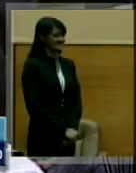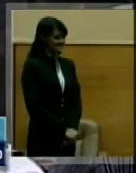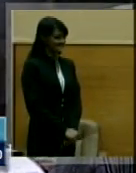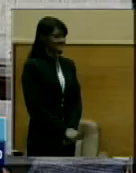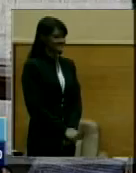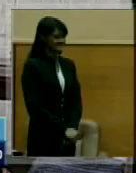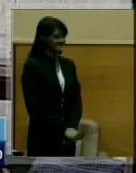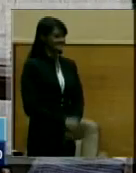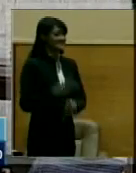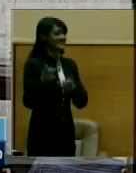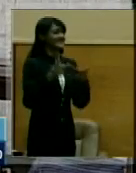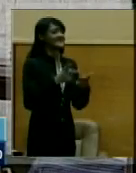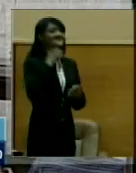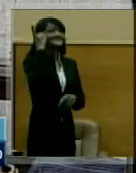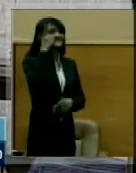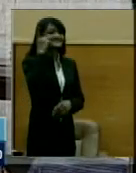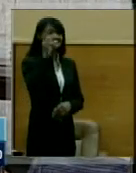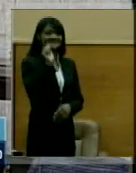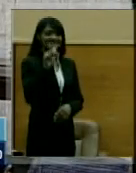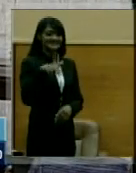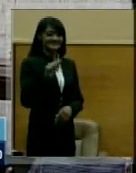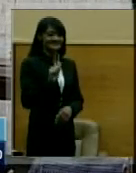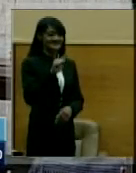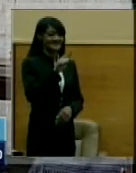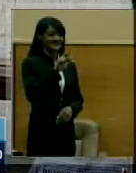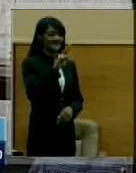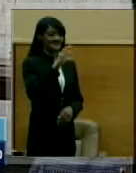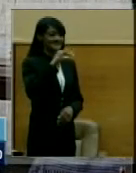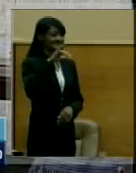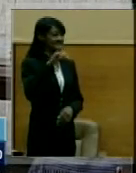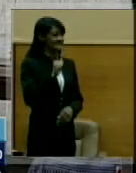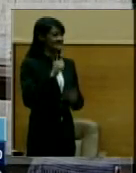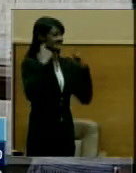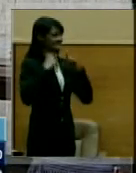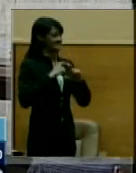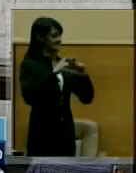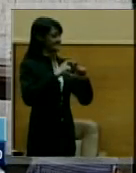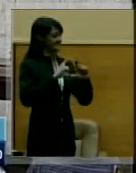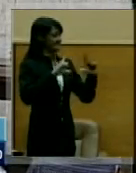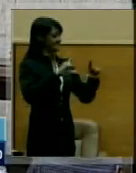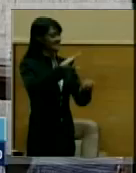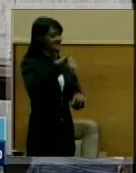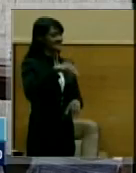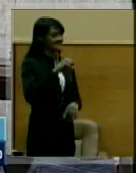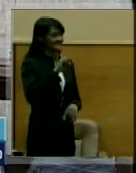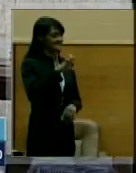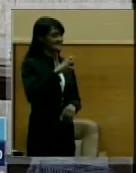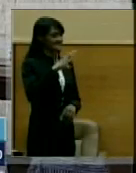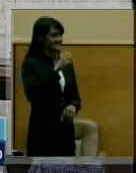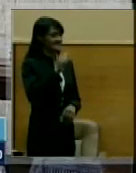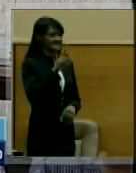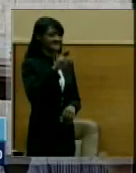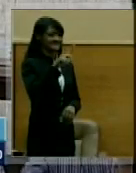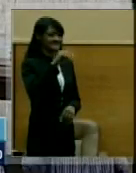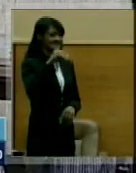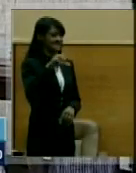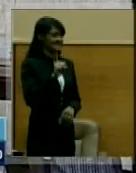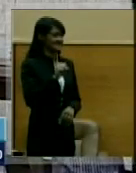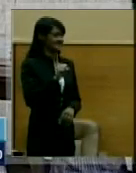Convido a deputada Ana Lúcia para fazer a entrega da medalha ao homenageado José Carlos Vitorino.